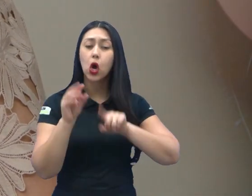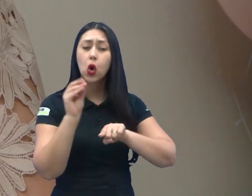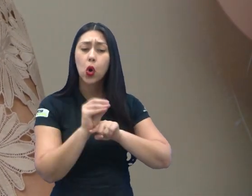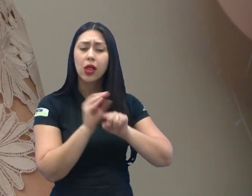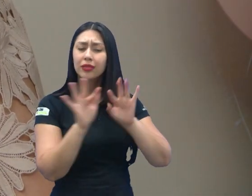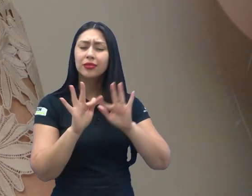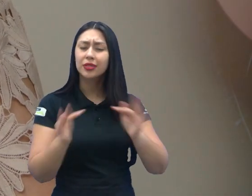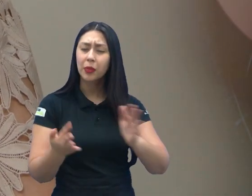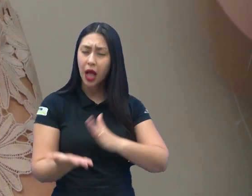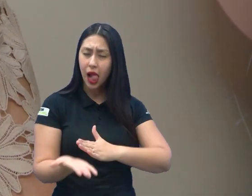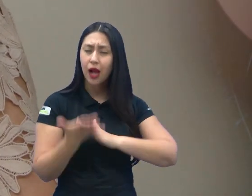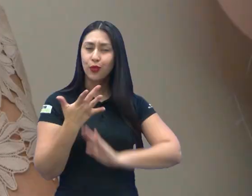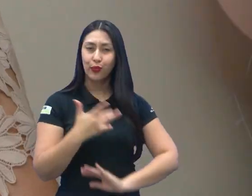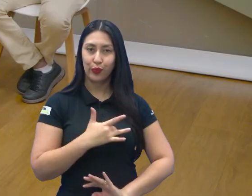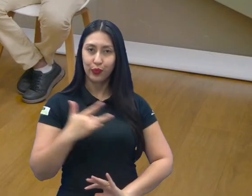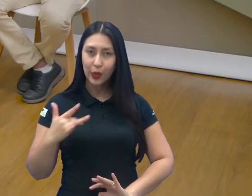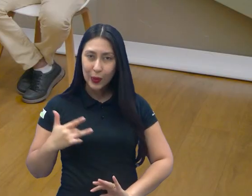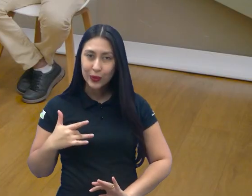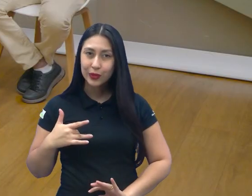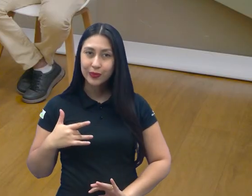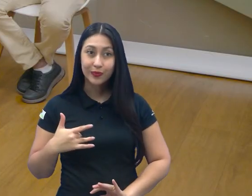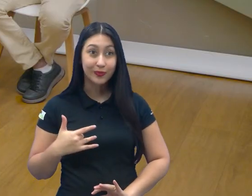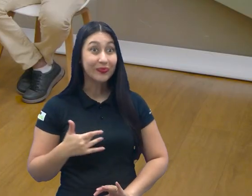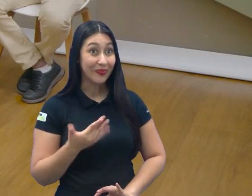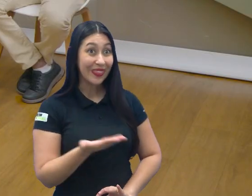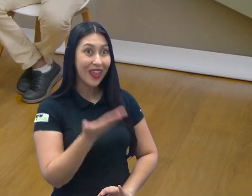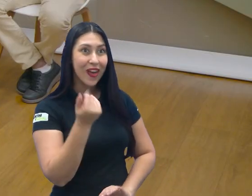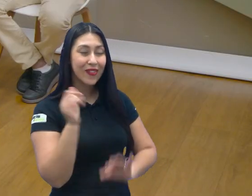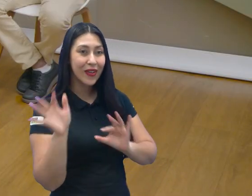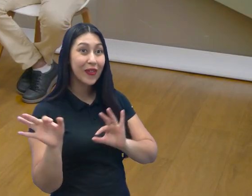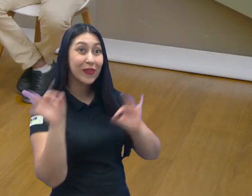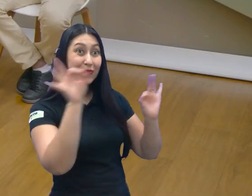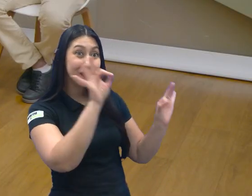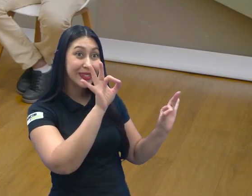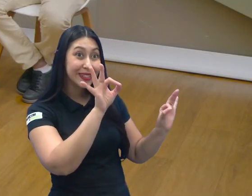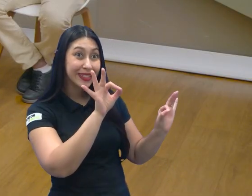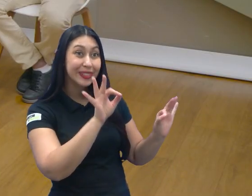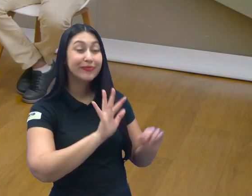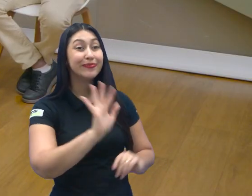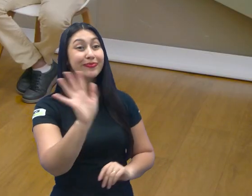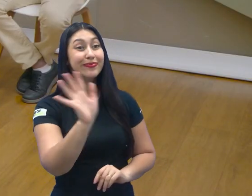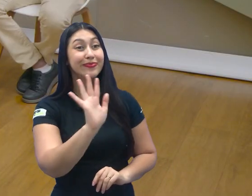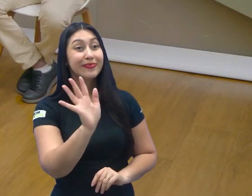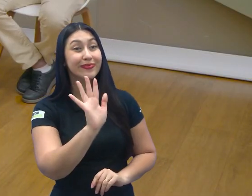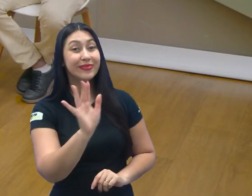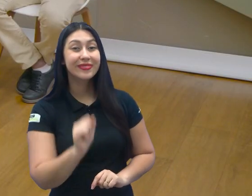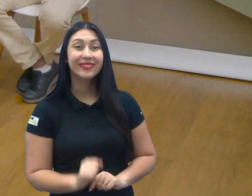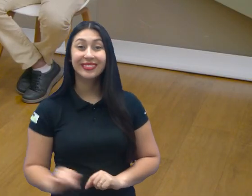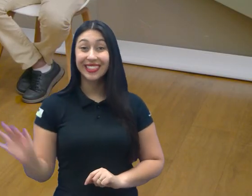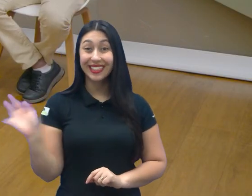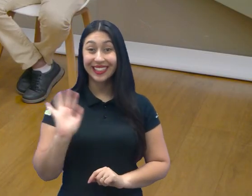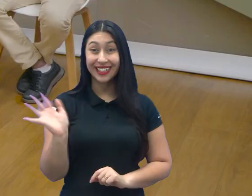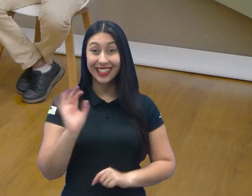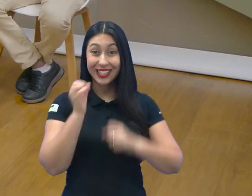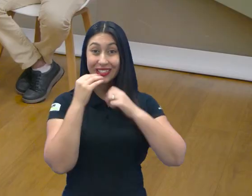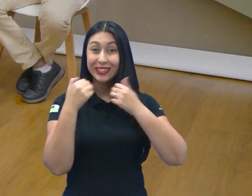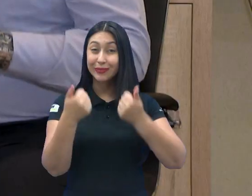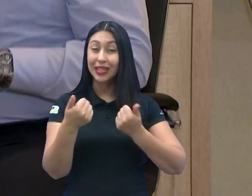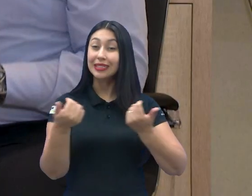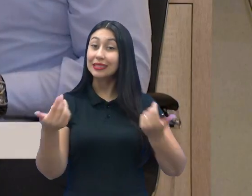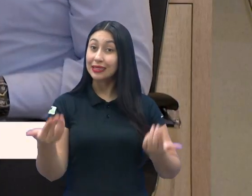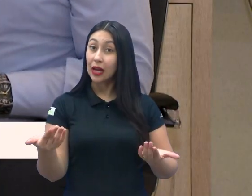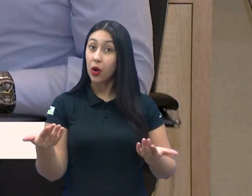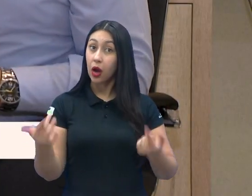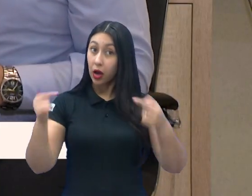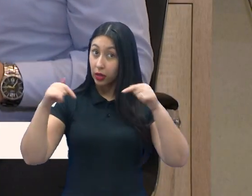saúde dos nossos pés. Doutor, vamos conferir aqui? Oi, Rafael. Olá, Gi, tudo certo? Olha, aqui nós